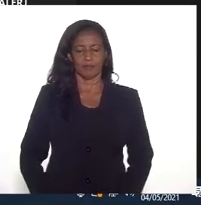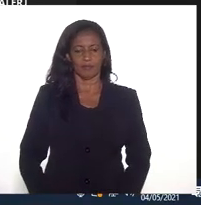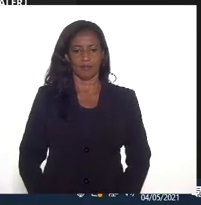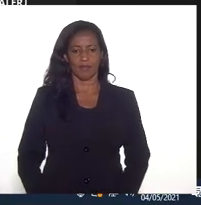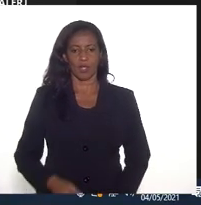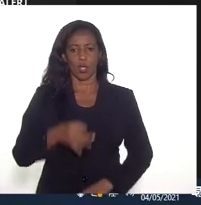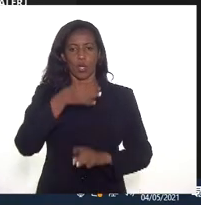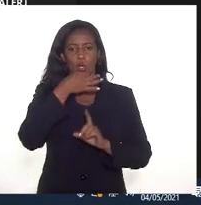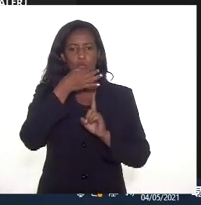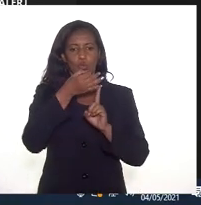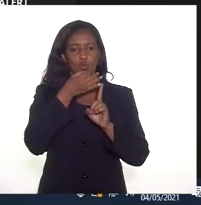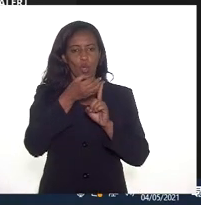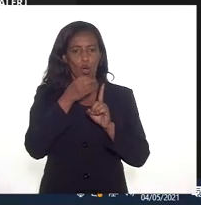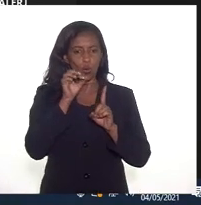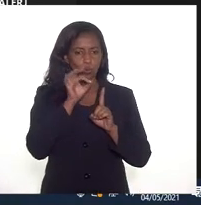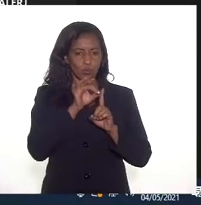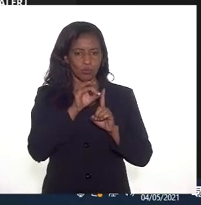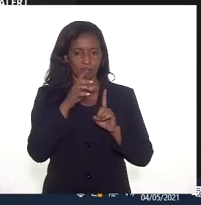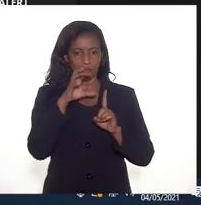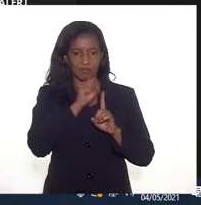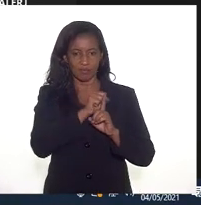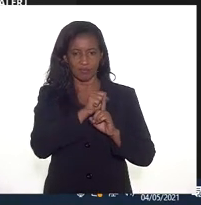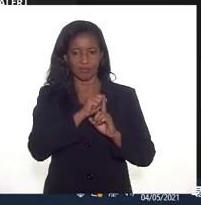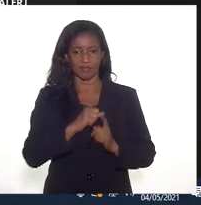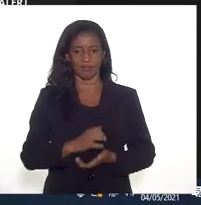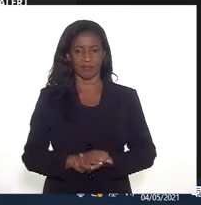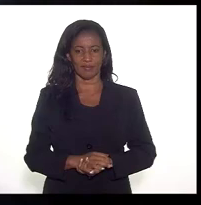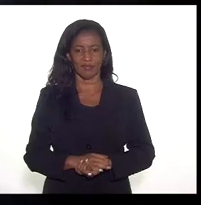Tá sem som, Dionísio.